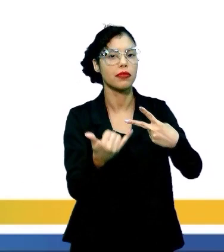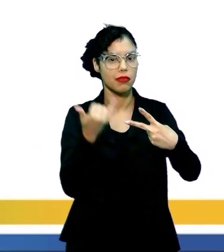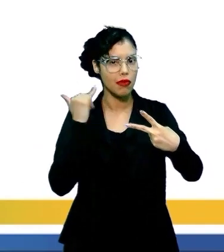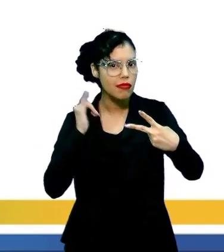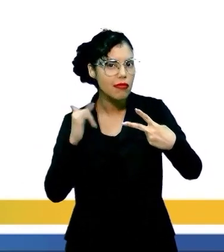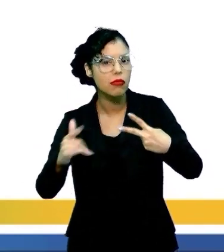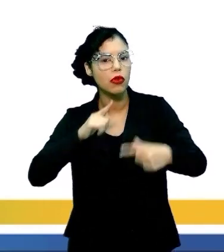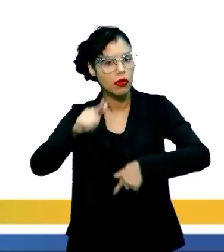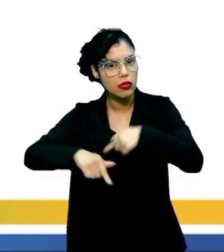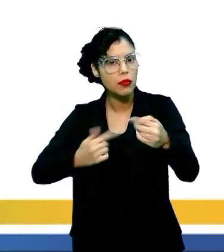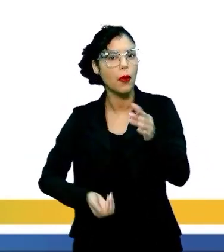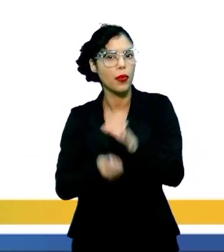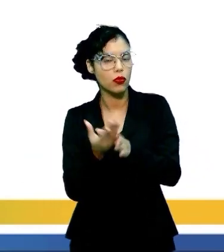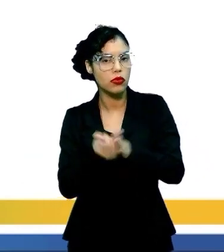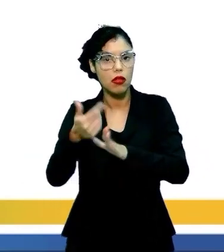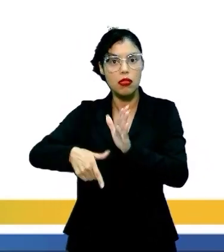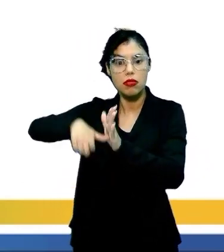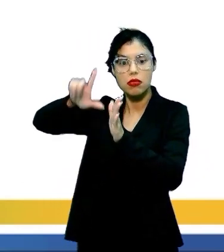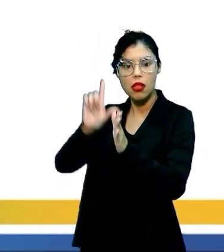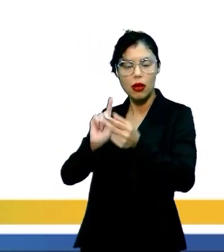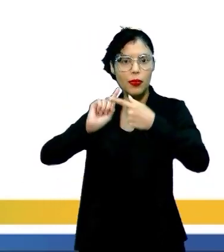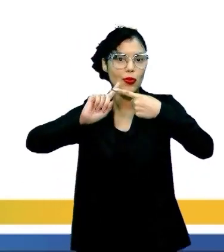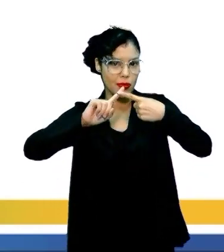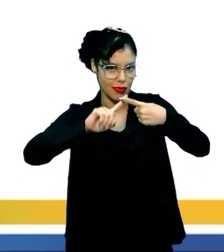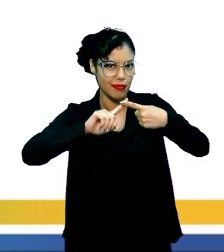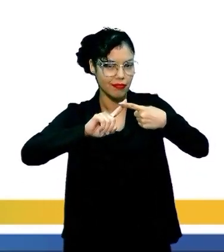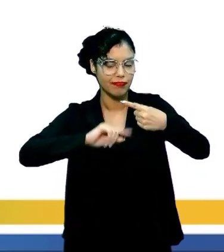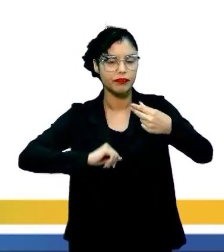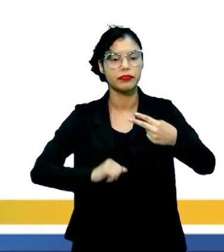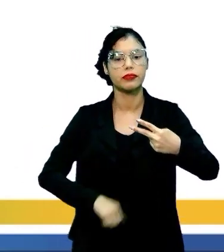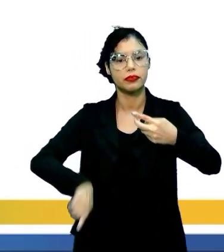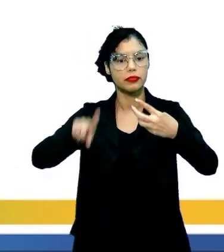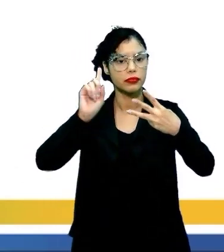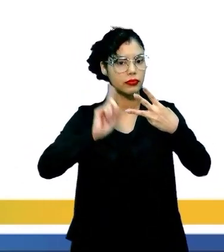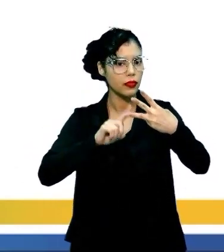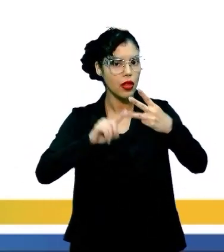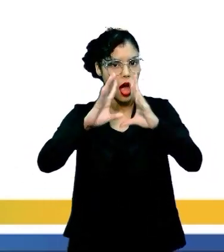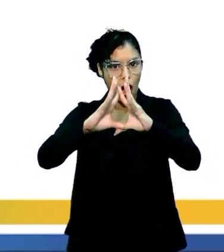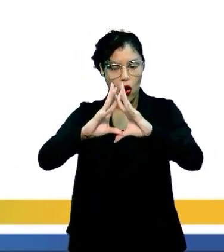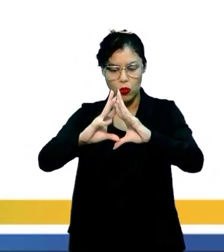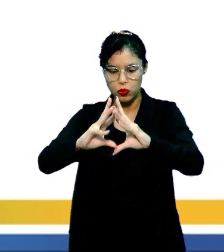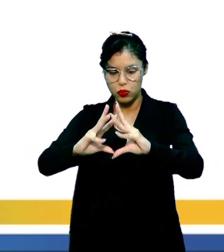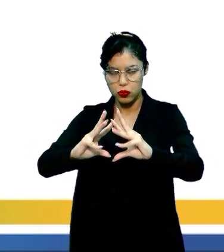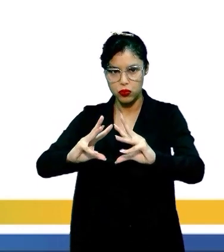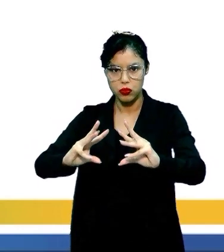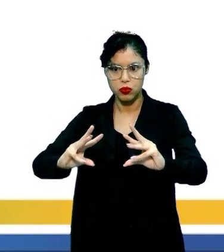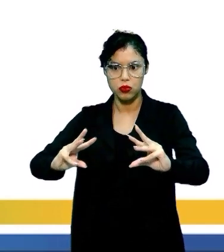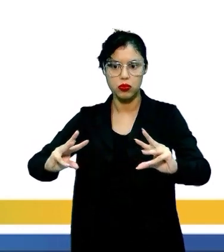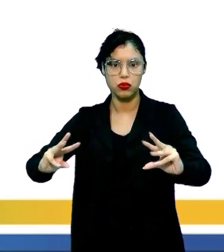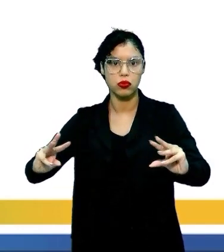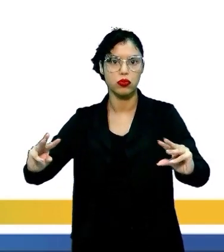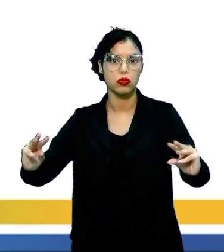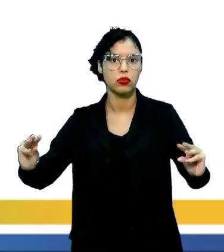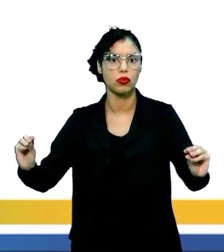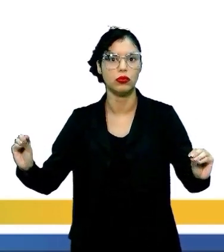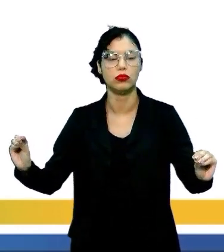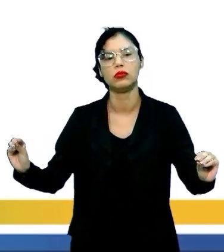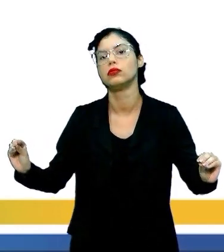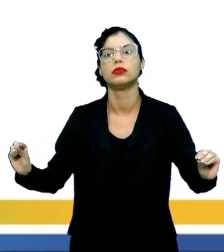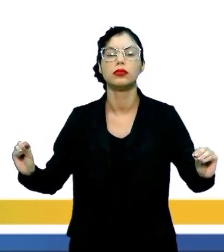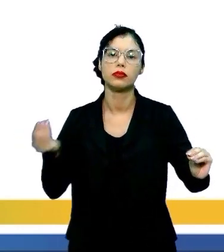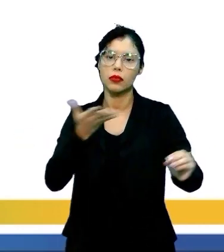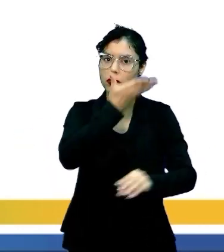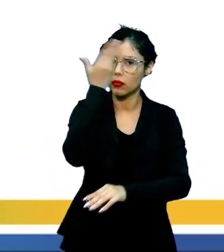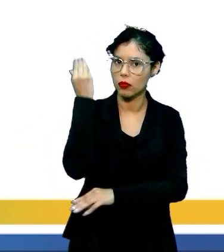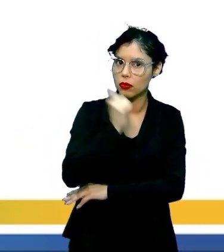química produzida lá pelo produtor. E tem os decompositores. Opa, eu quero que vocês